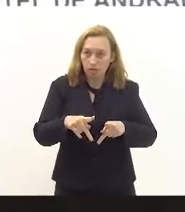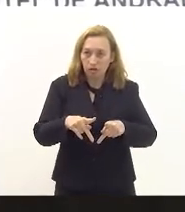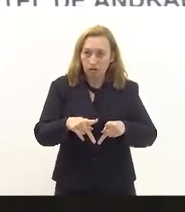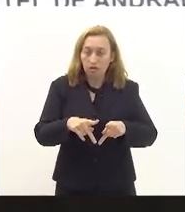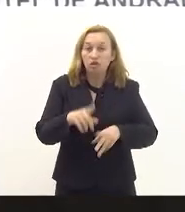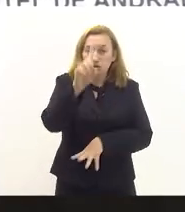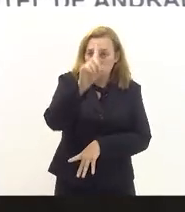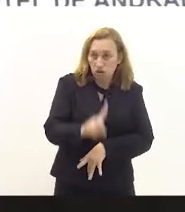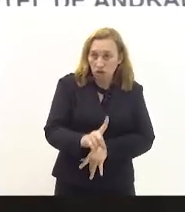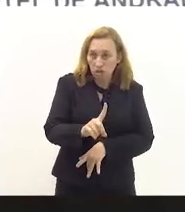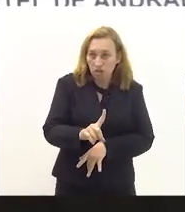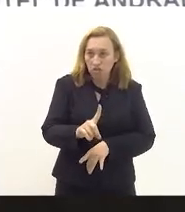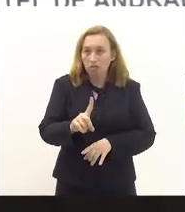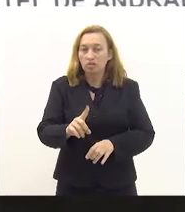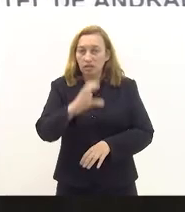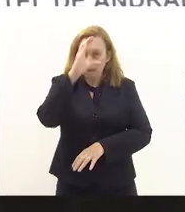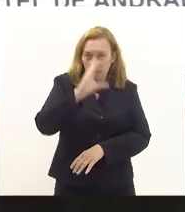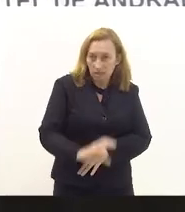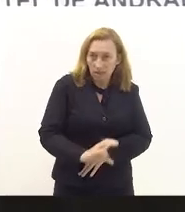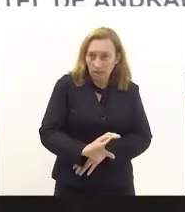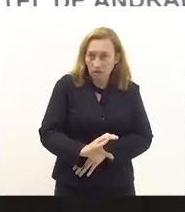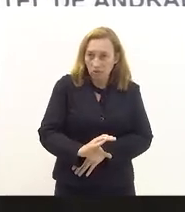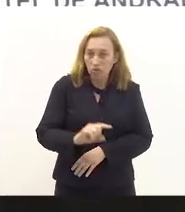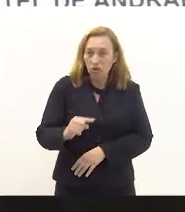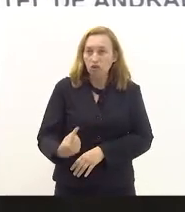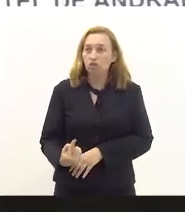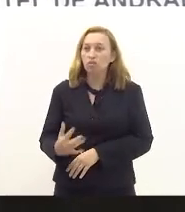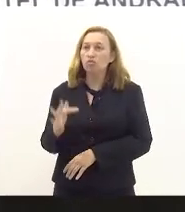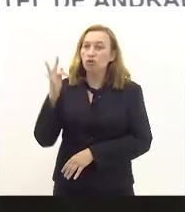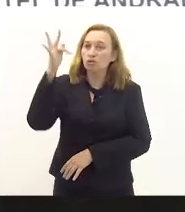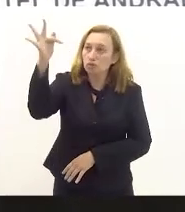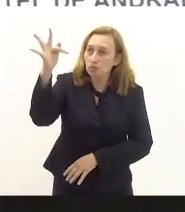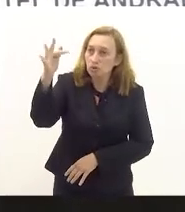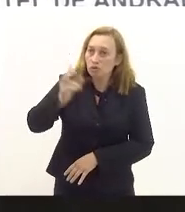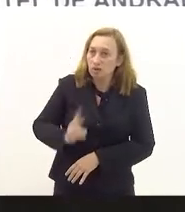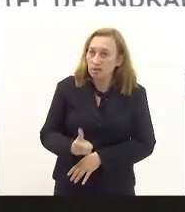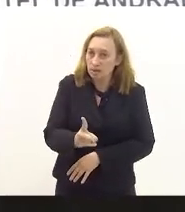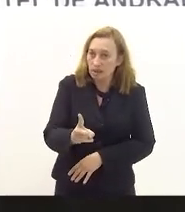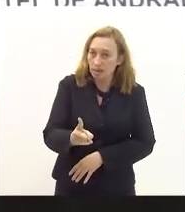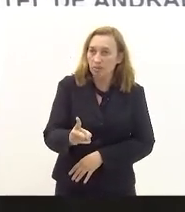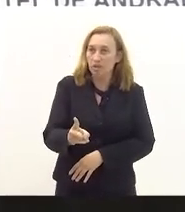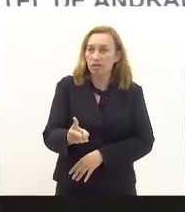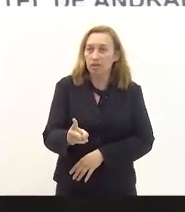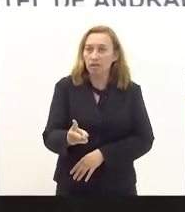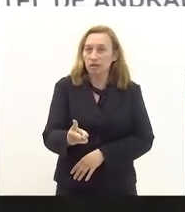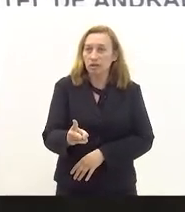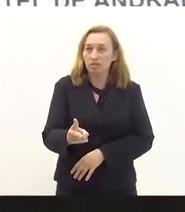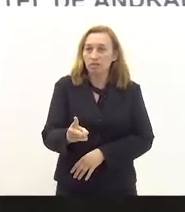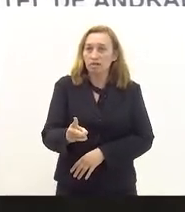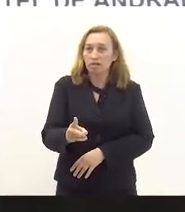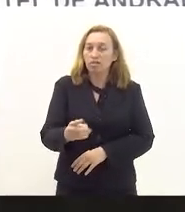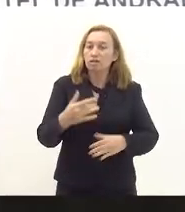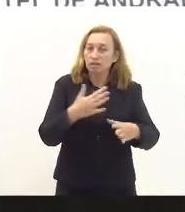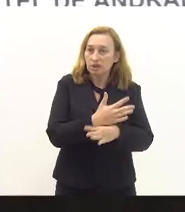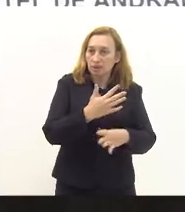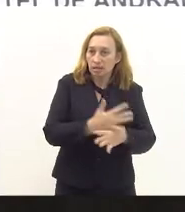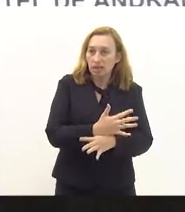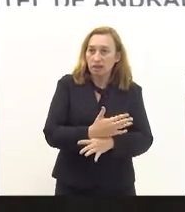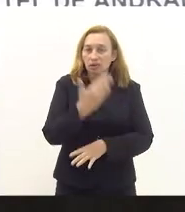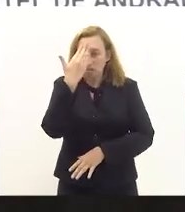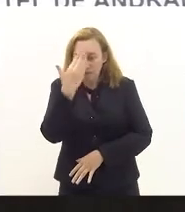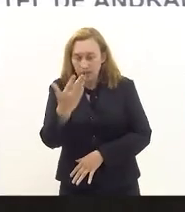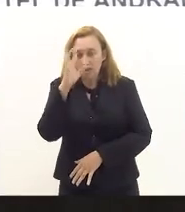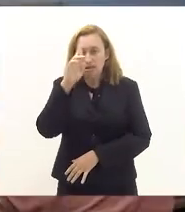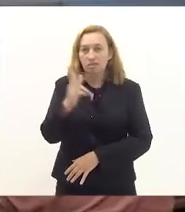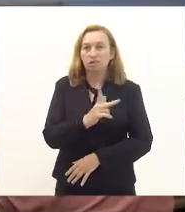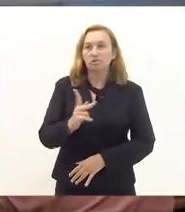dos direitos da cidadania e de um futuro sempre regido pelo urbanismo. Muito obrigada,